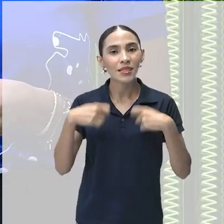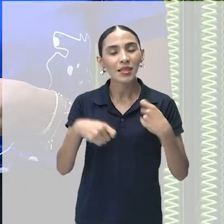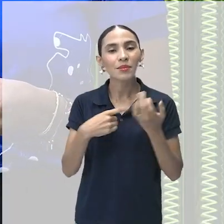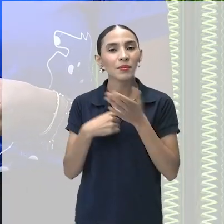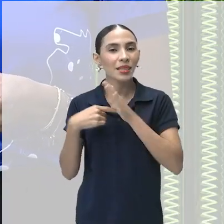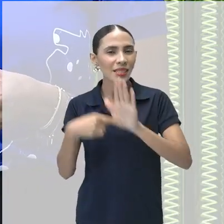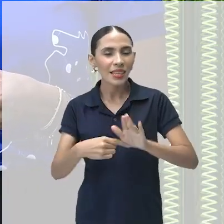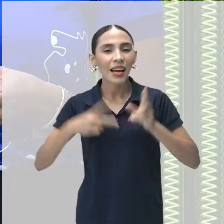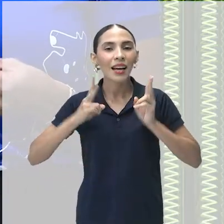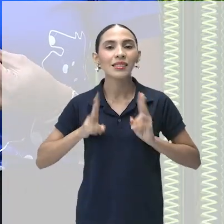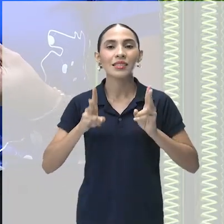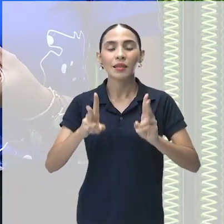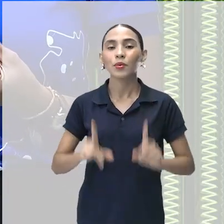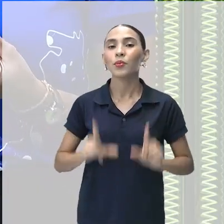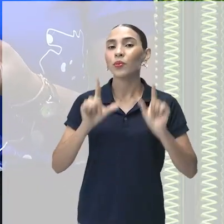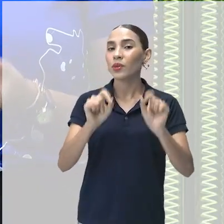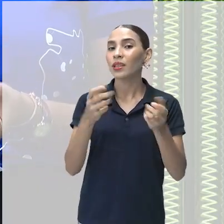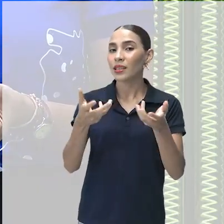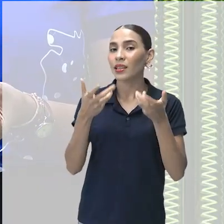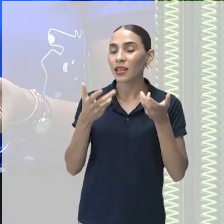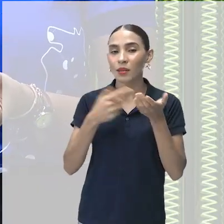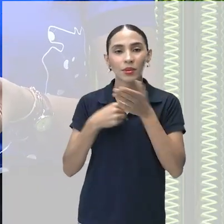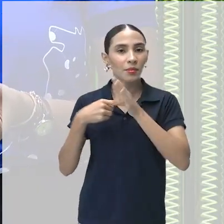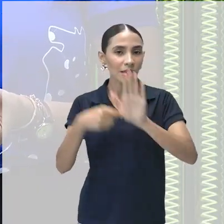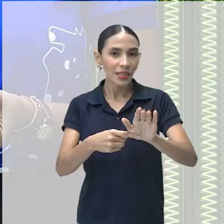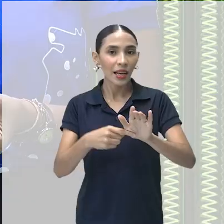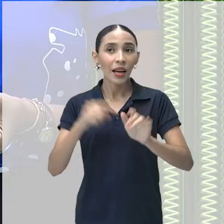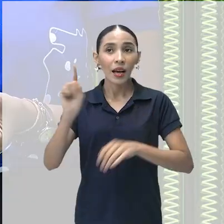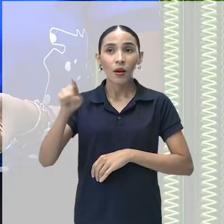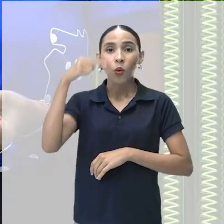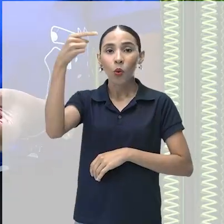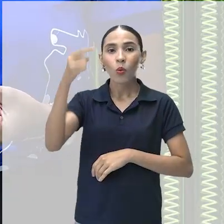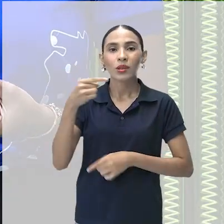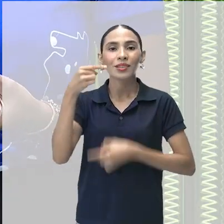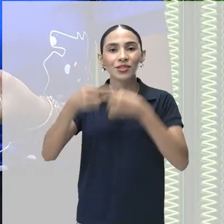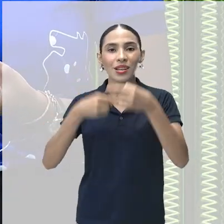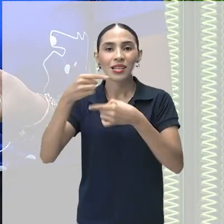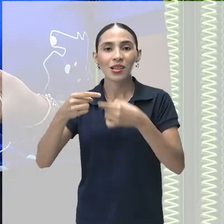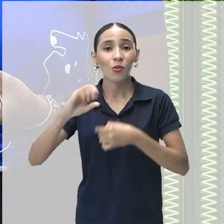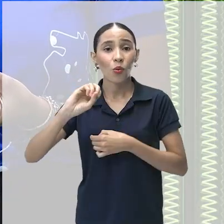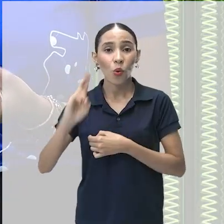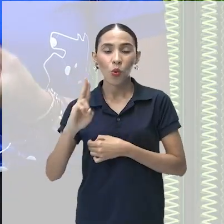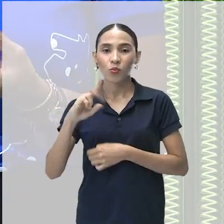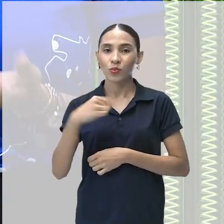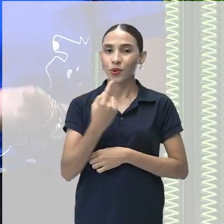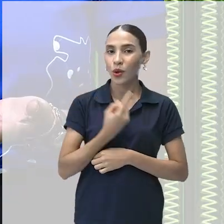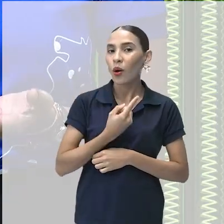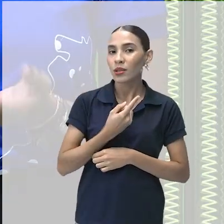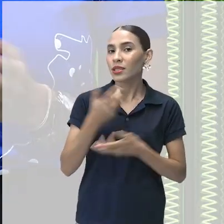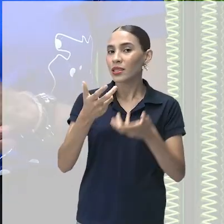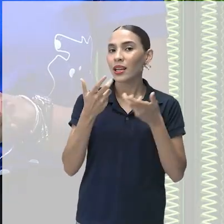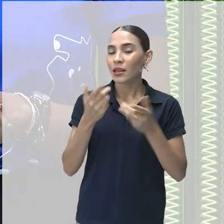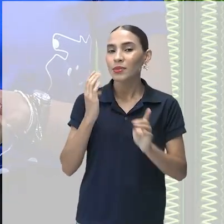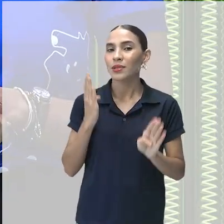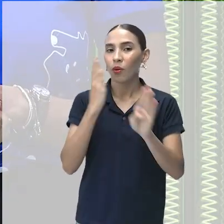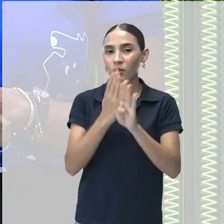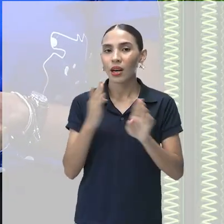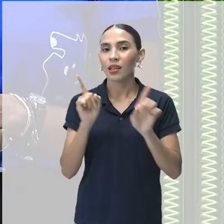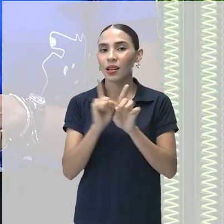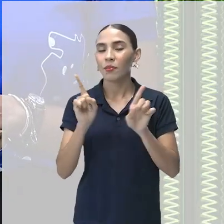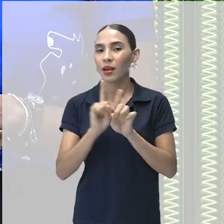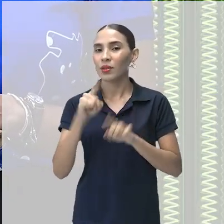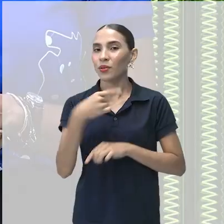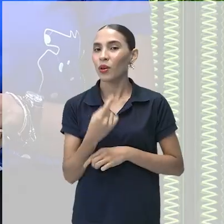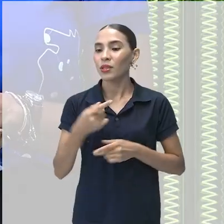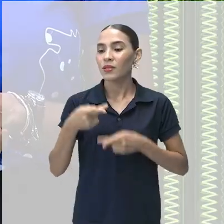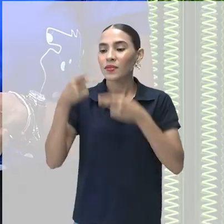trazer conosco. O que nós queremos deixar para a próxima geração, ou o que nós propriamente queremos encontrar quando